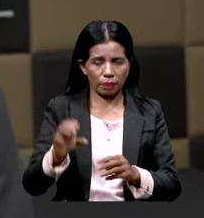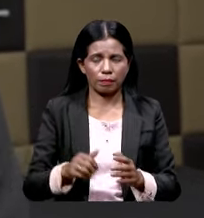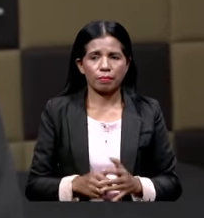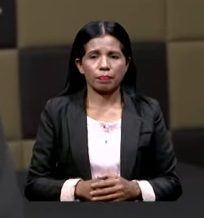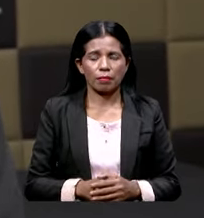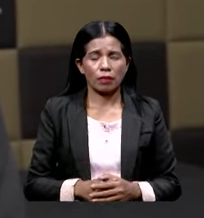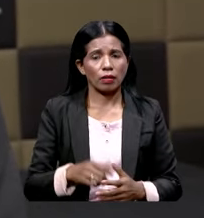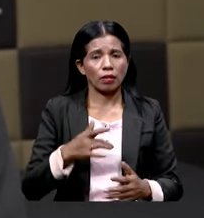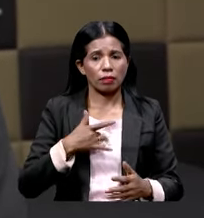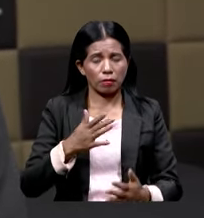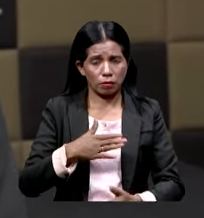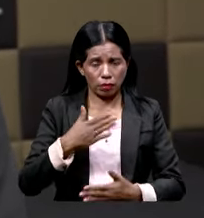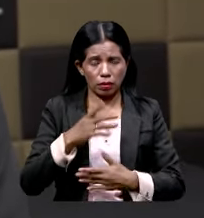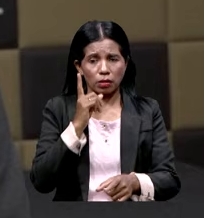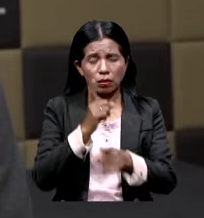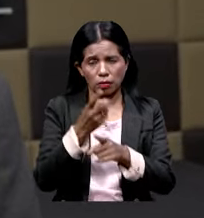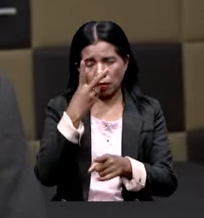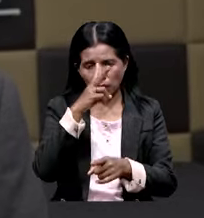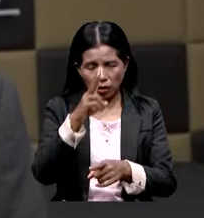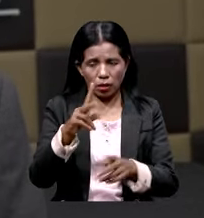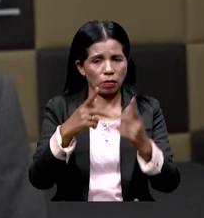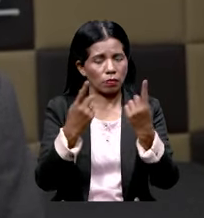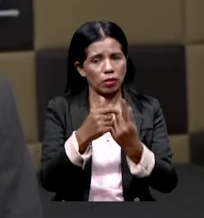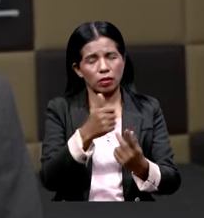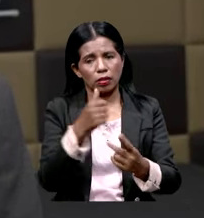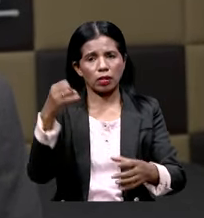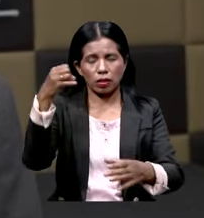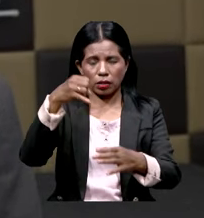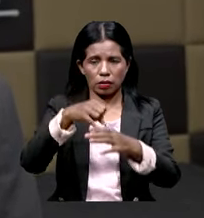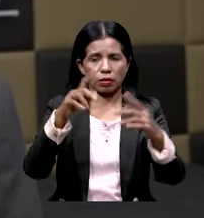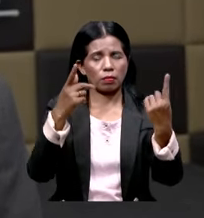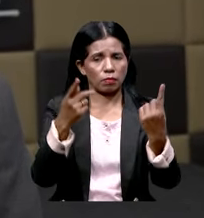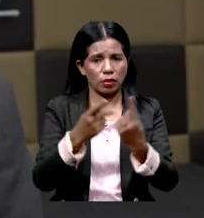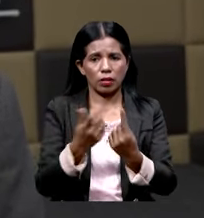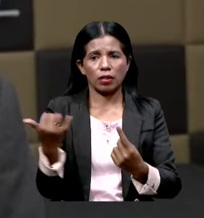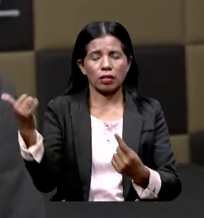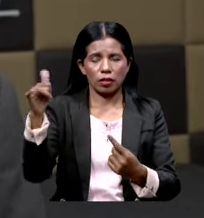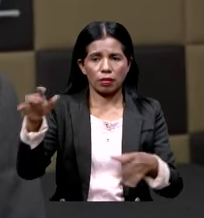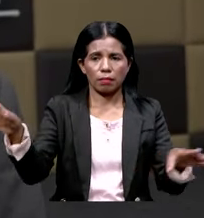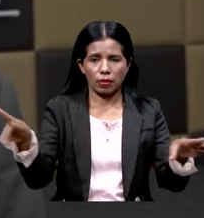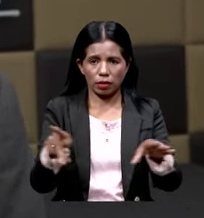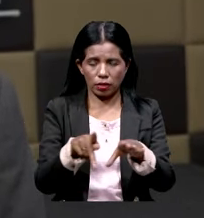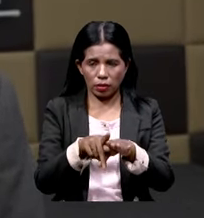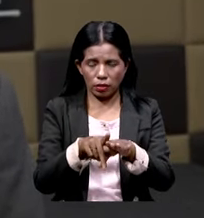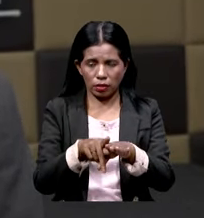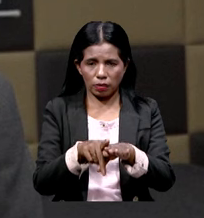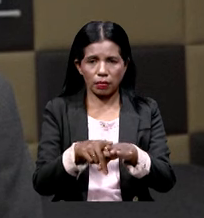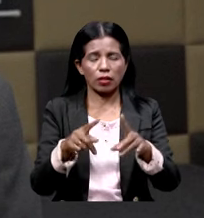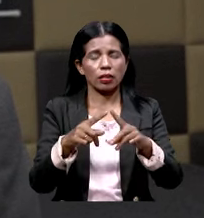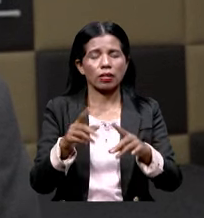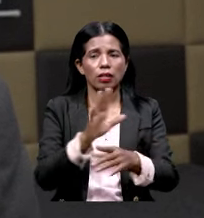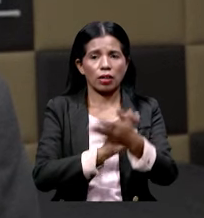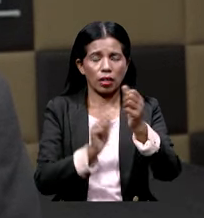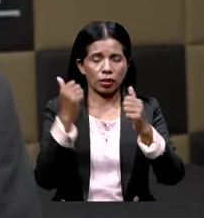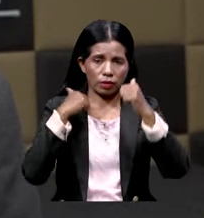tebe satu hari ohing kompanya Balung e inclui empresari sira nebe partisipa iha event ida ne. E quando